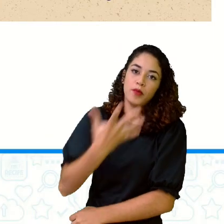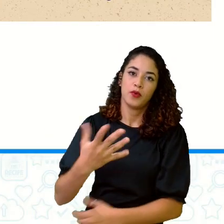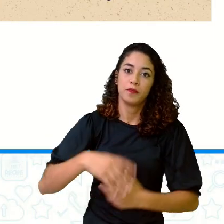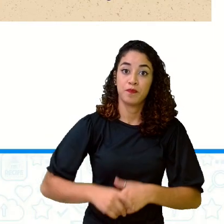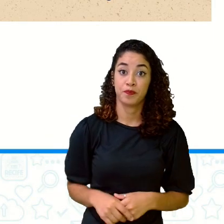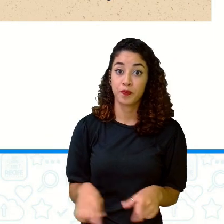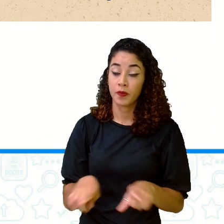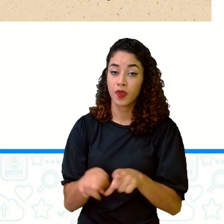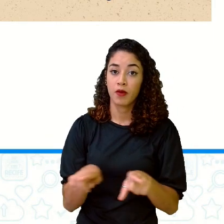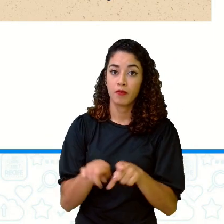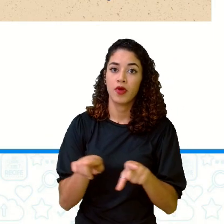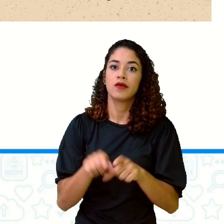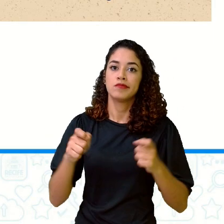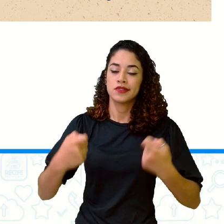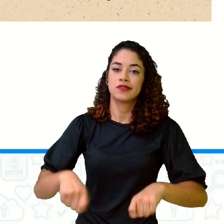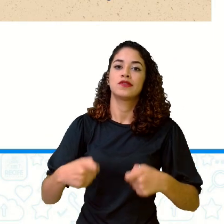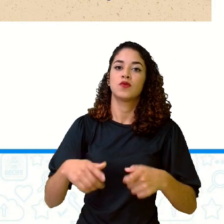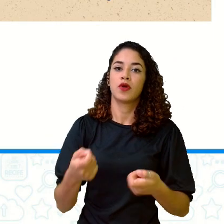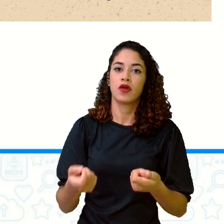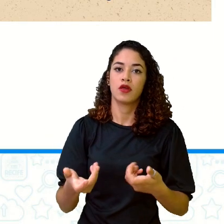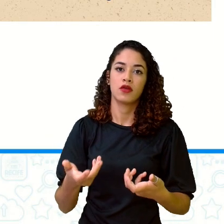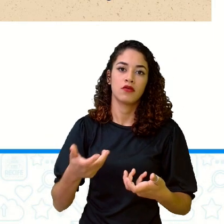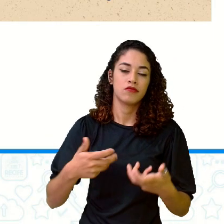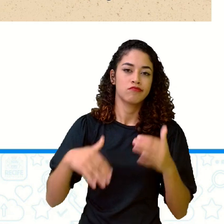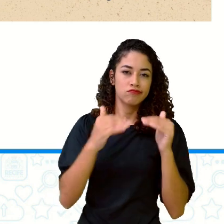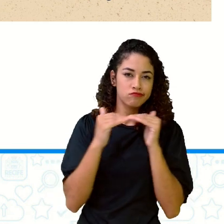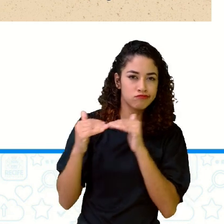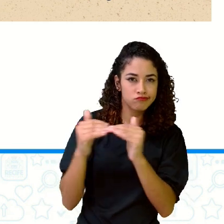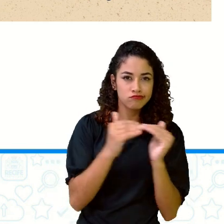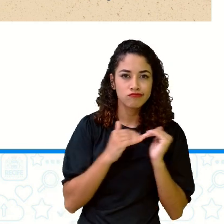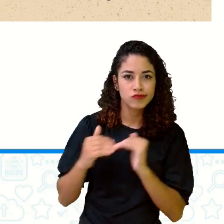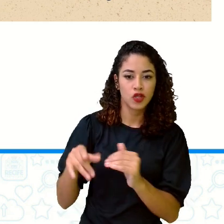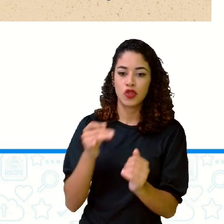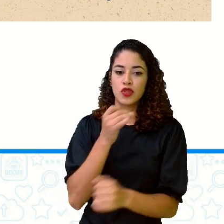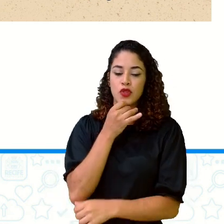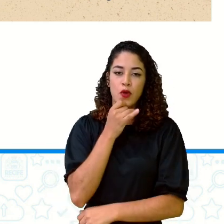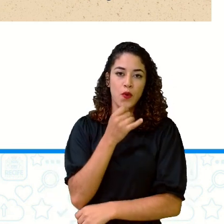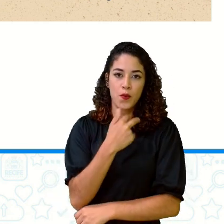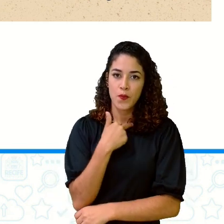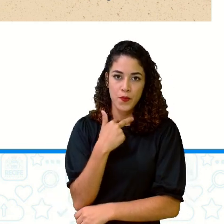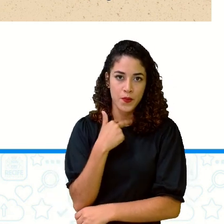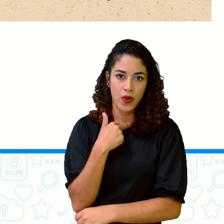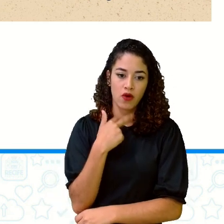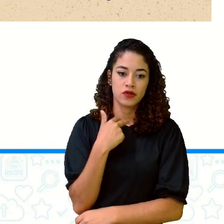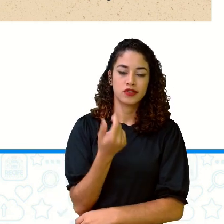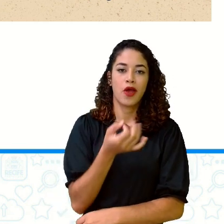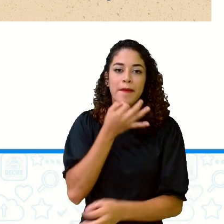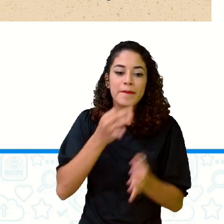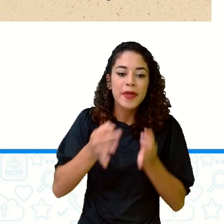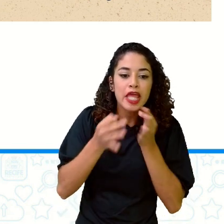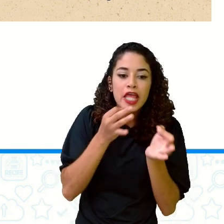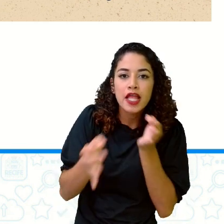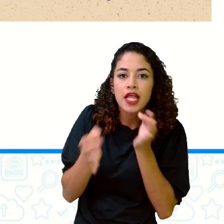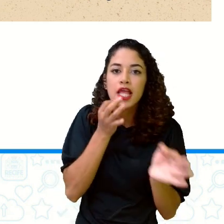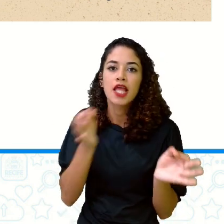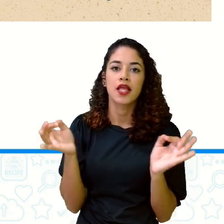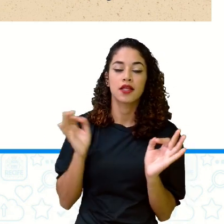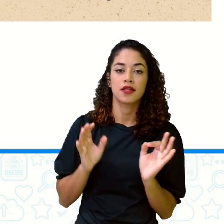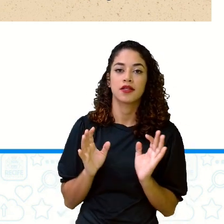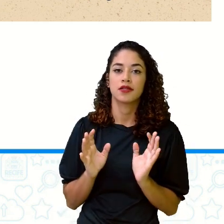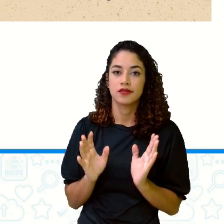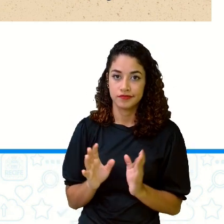imparcialidade, deve evitar expressões, que denuncia a opinião, de quem escreve a notícia, para que o leitor, possa fazer, seu próprio juízo,